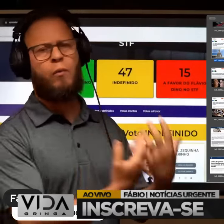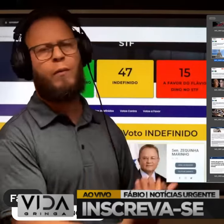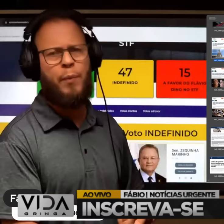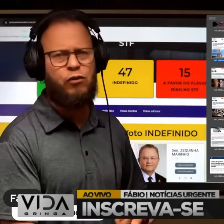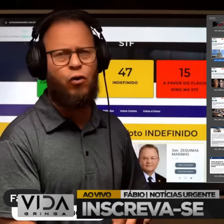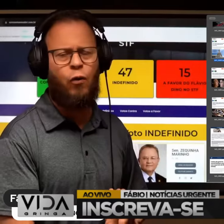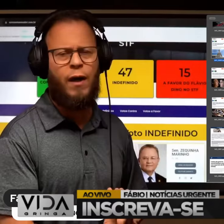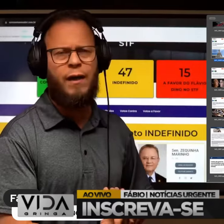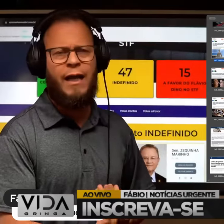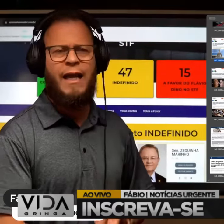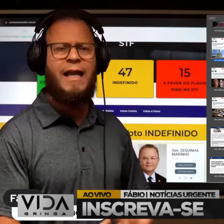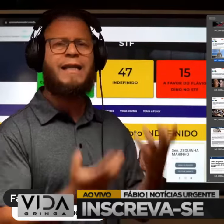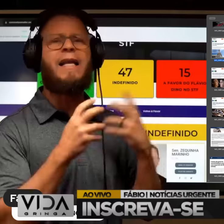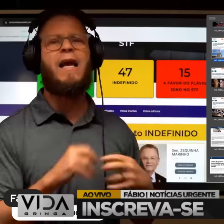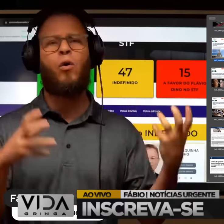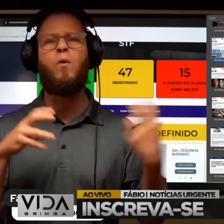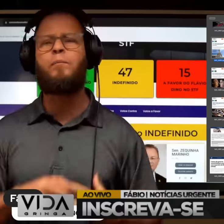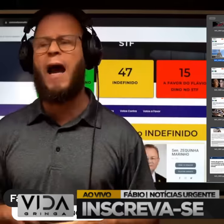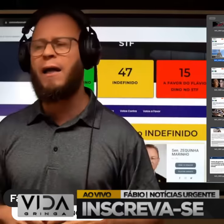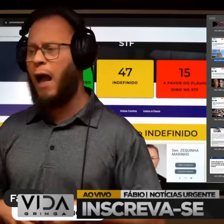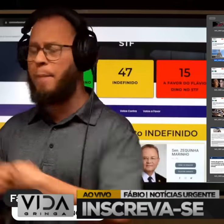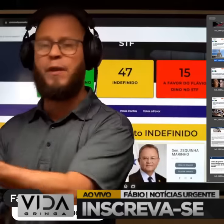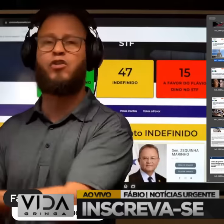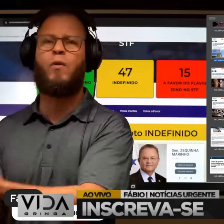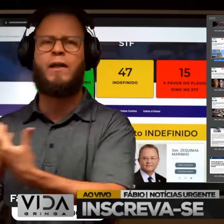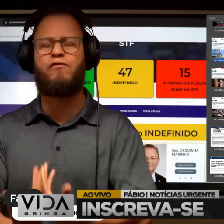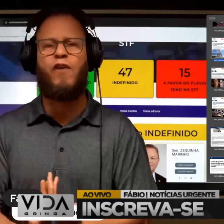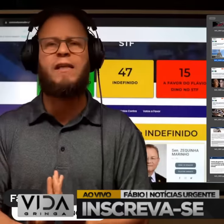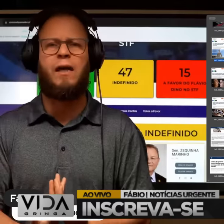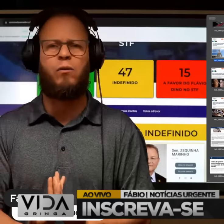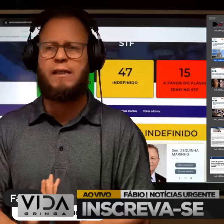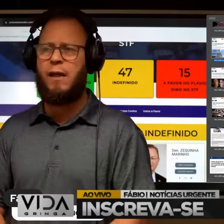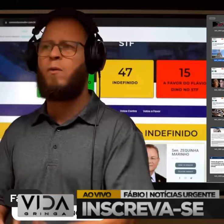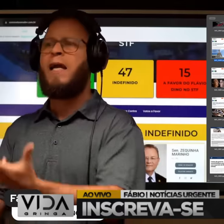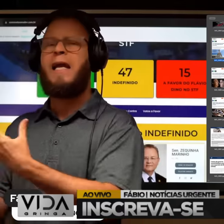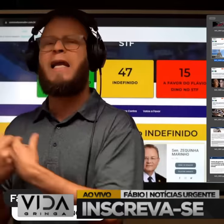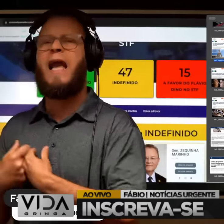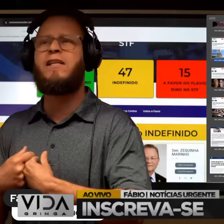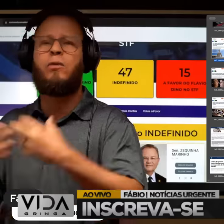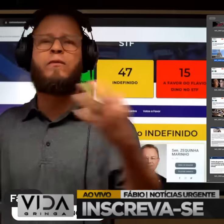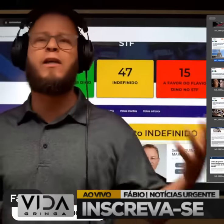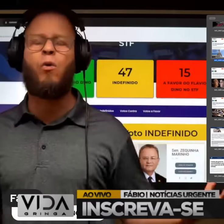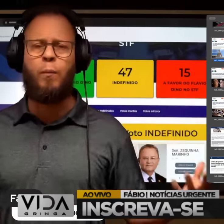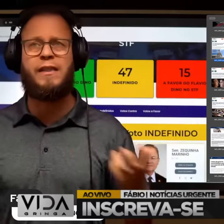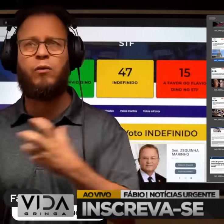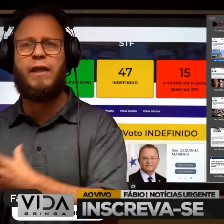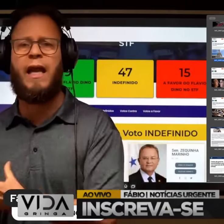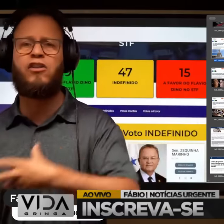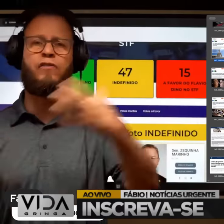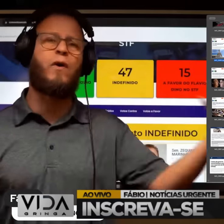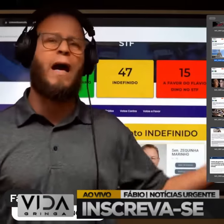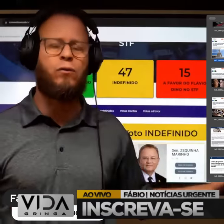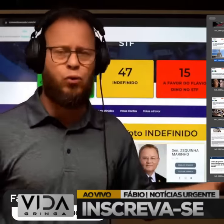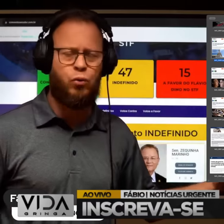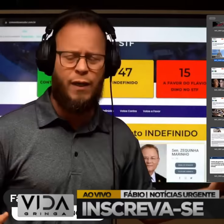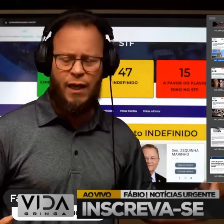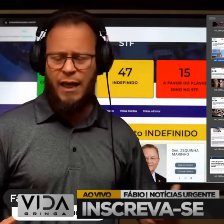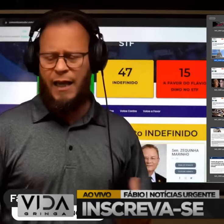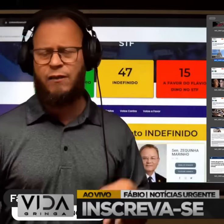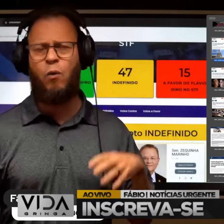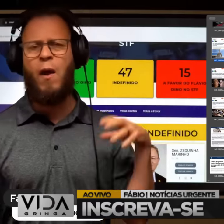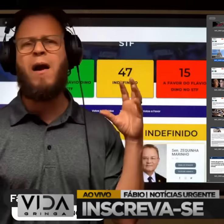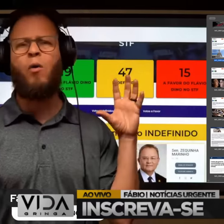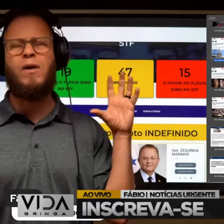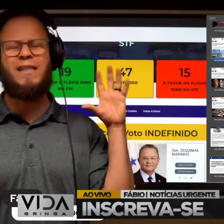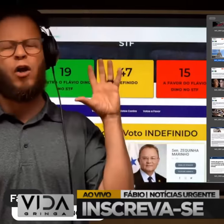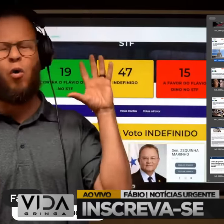sobre uma pessoa e querer culpar a pessoa que fez a acusação e eles não terem culpa, sendo que eles divulgaram tudo. Então